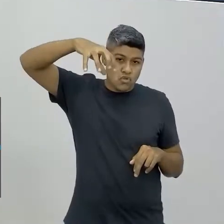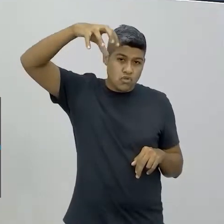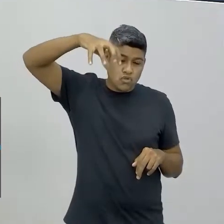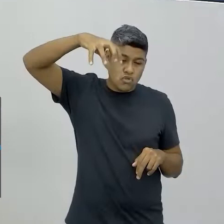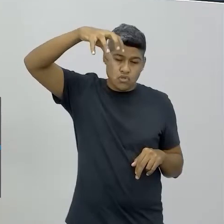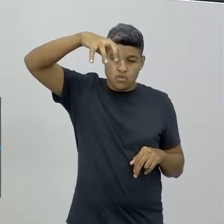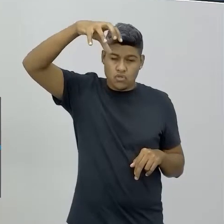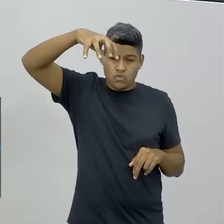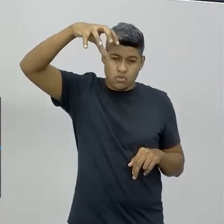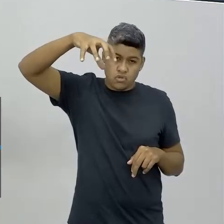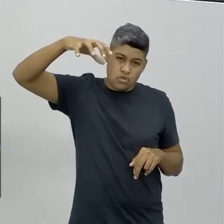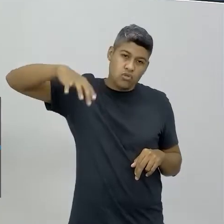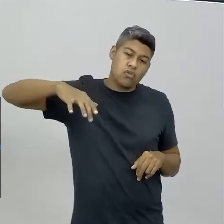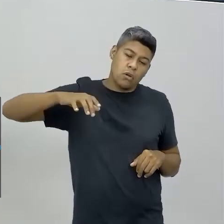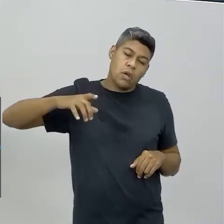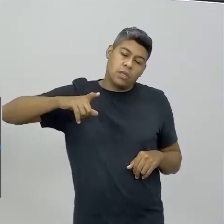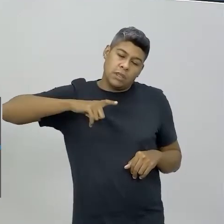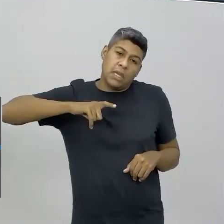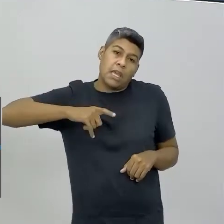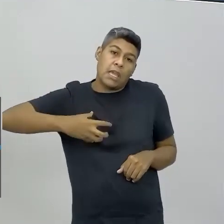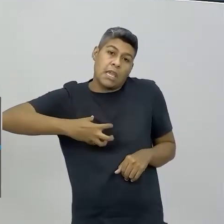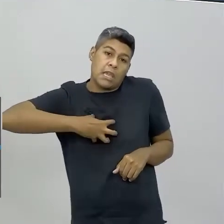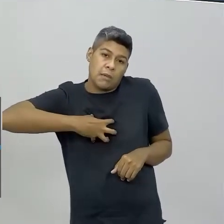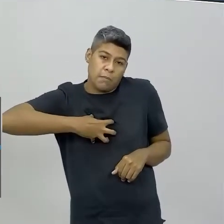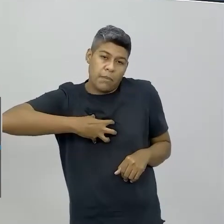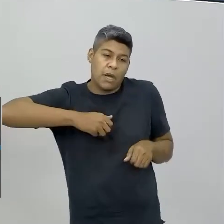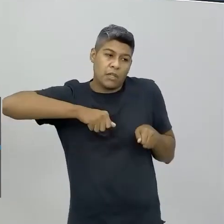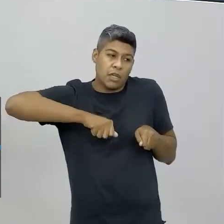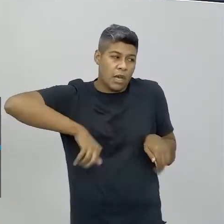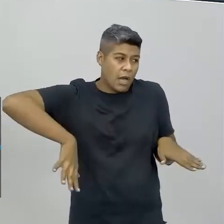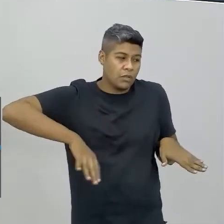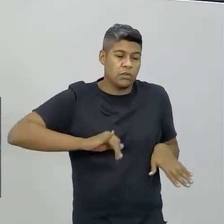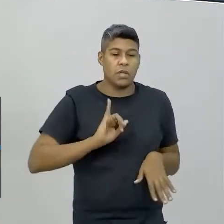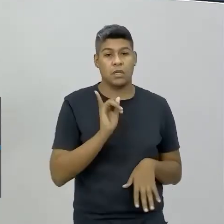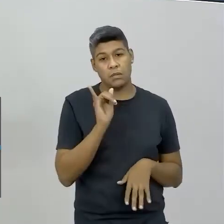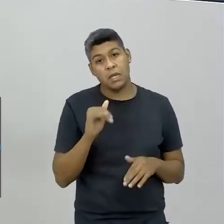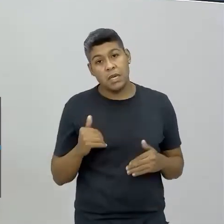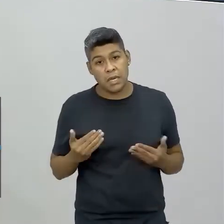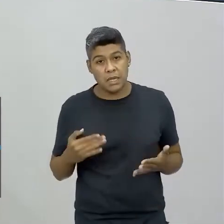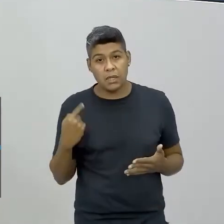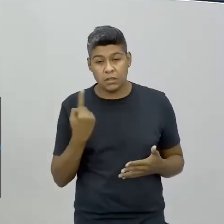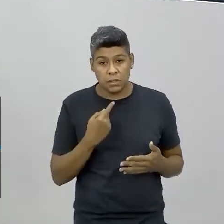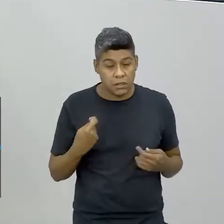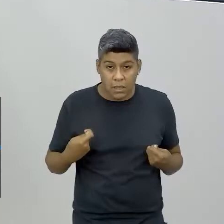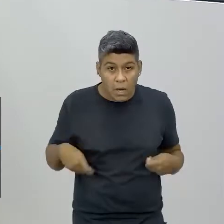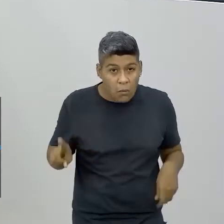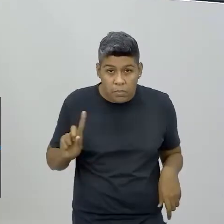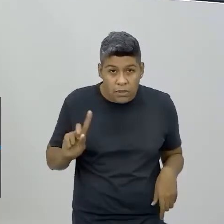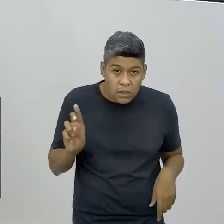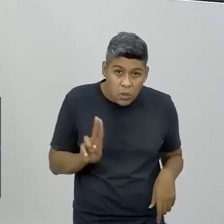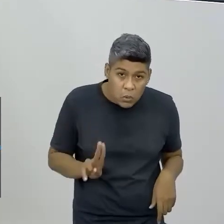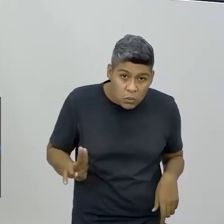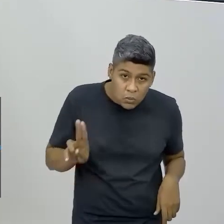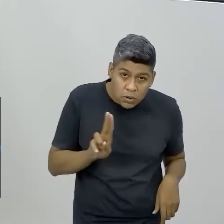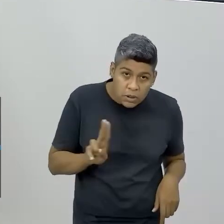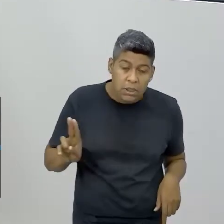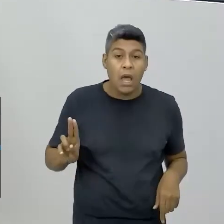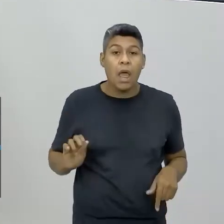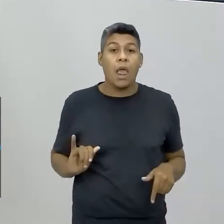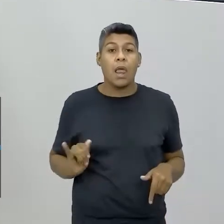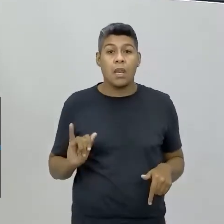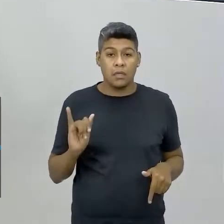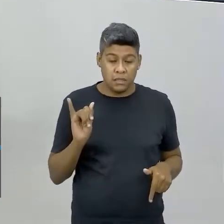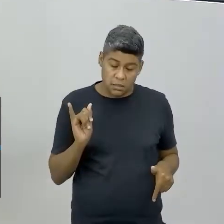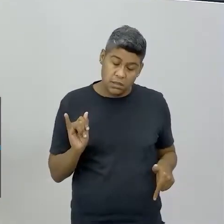residências, causam impactos no consumo de eletricidade, não é? Então, se a gente não precisar utilizar a